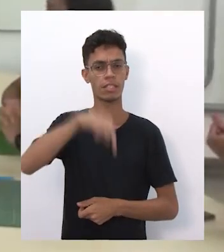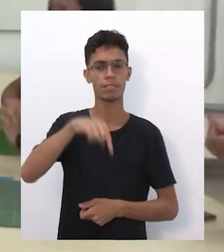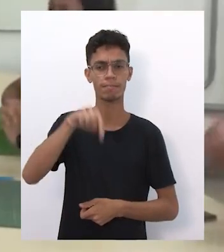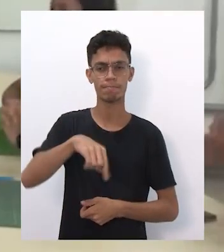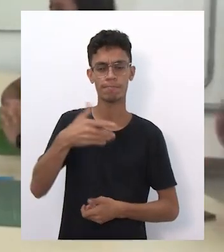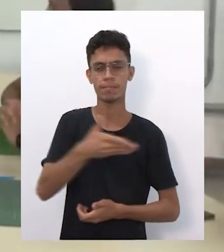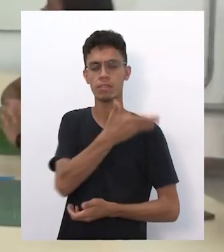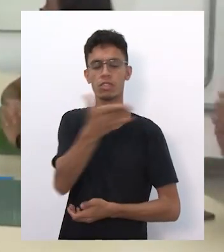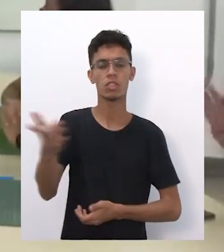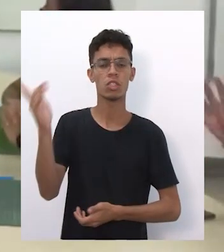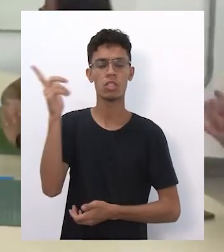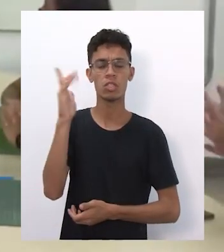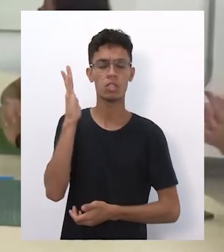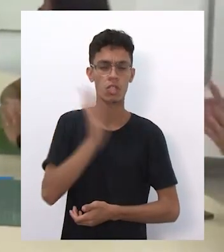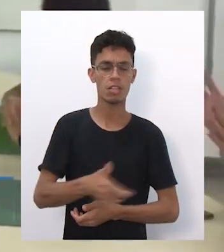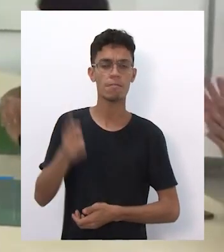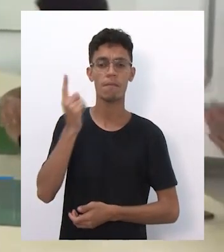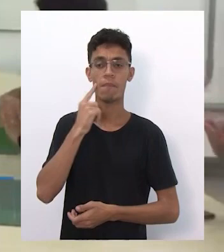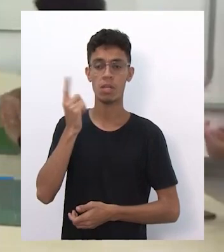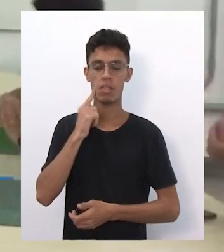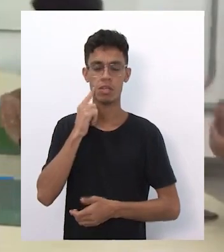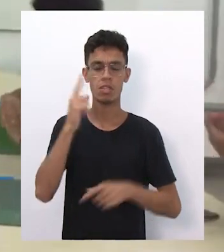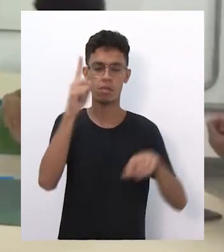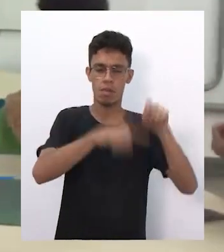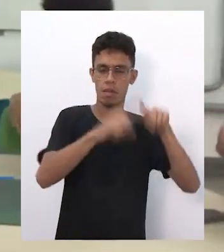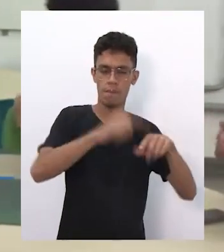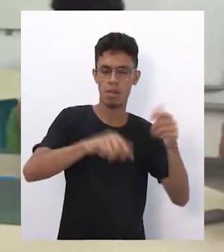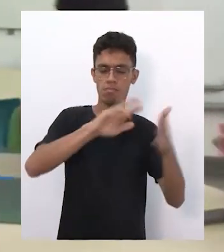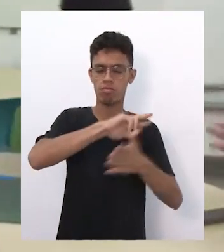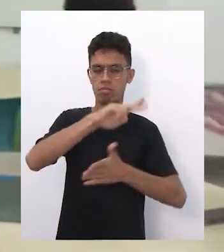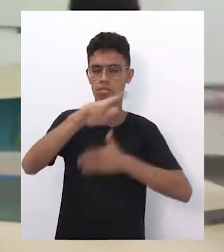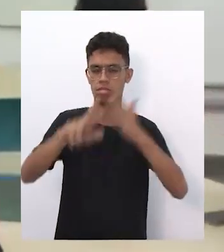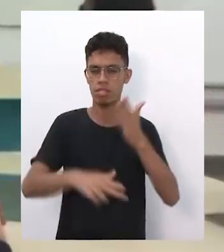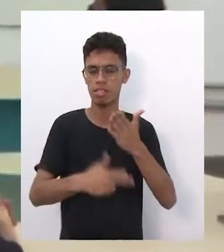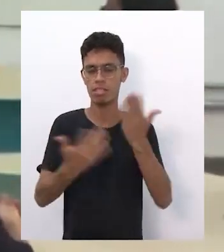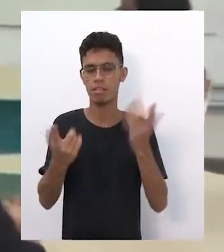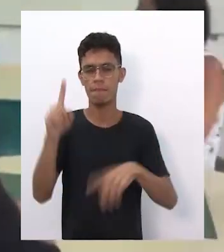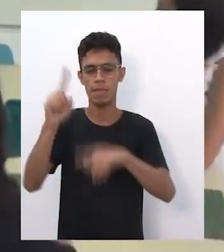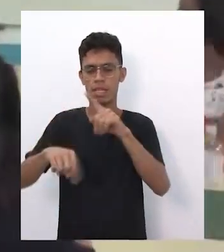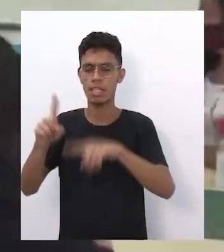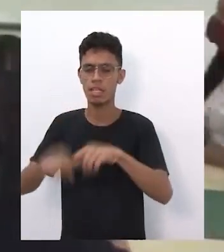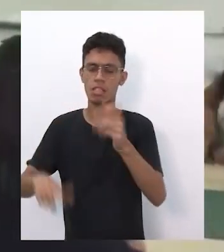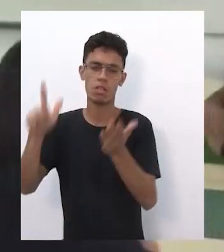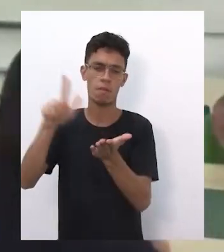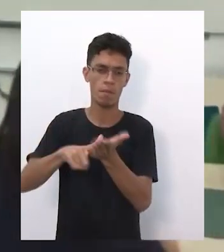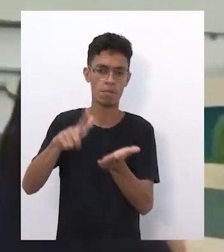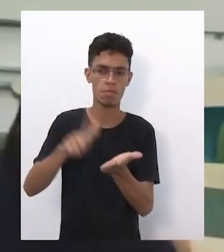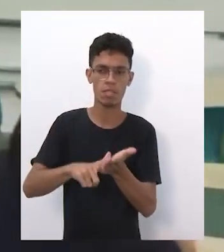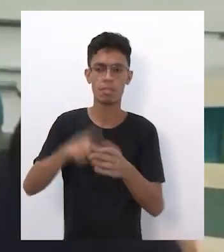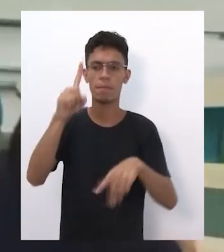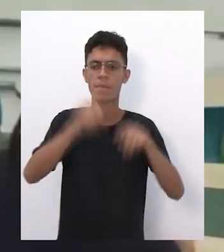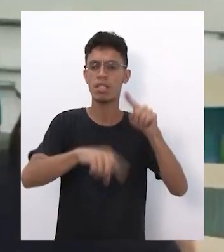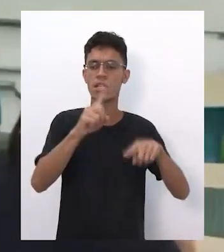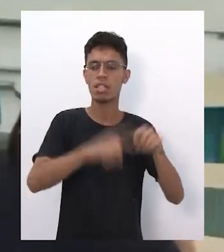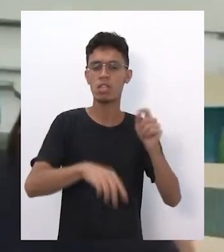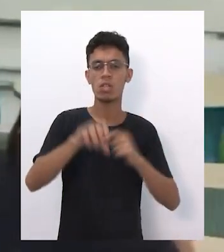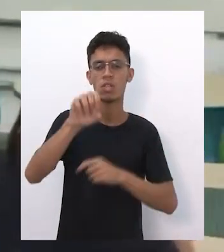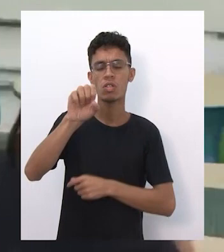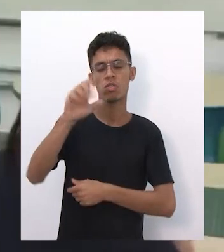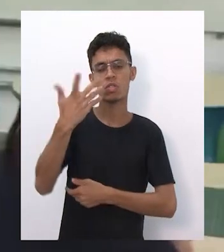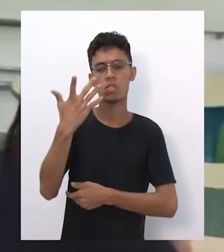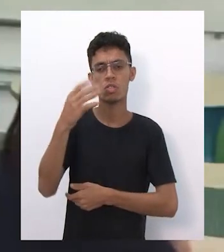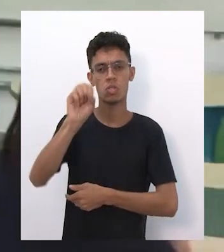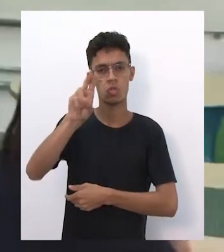Aqui, como vocês podem ver, a gente trabalha com várias ferramentas, material de papelaria, material de sucata, que está